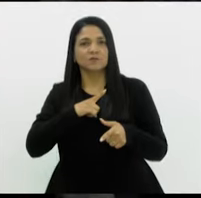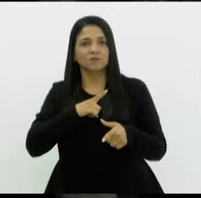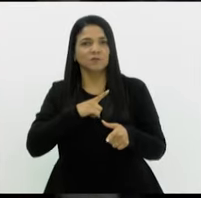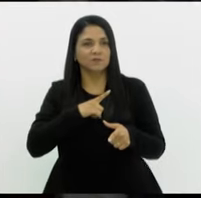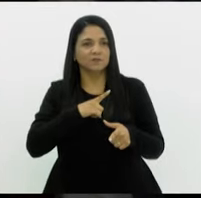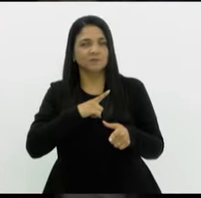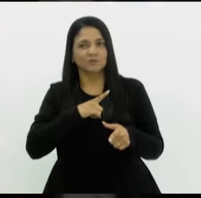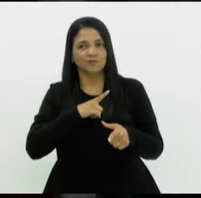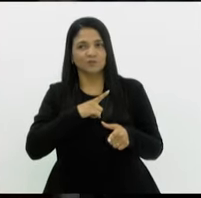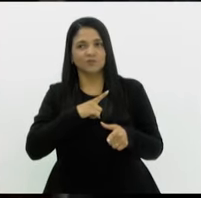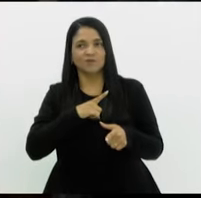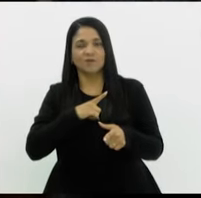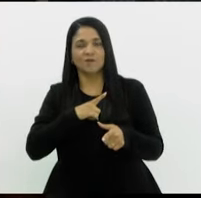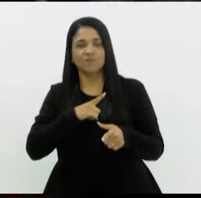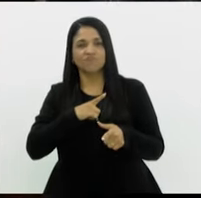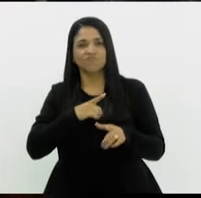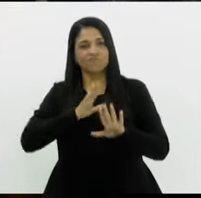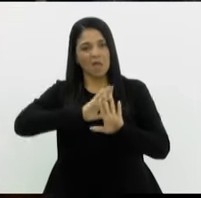E para piorar,